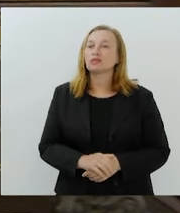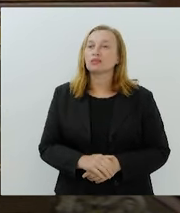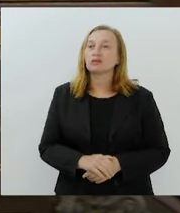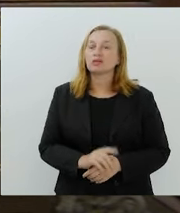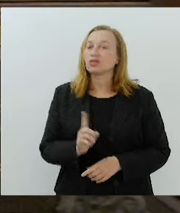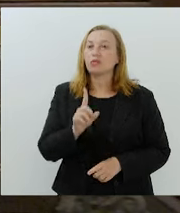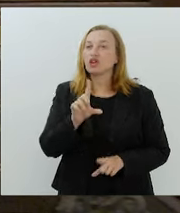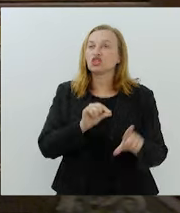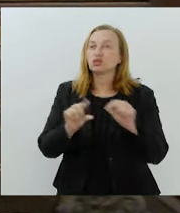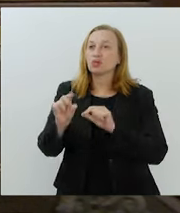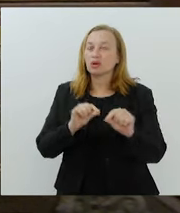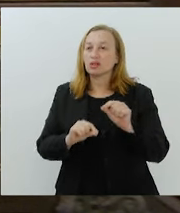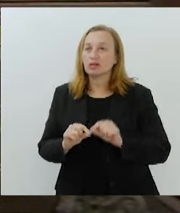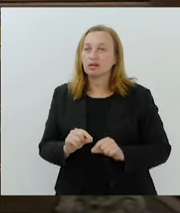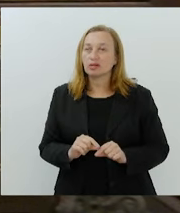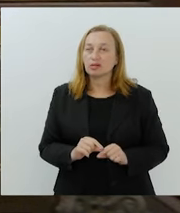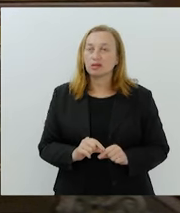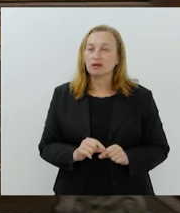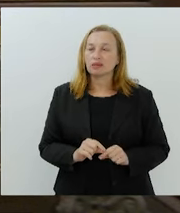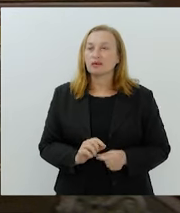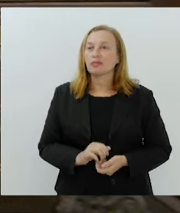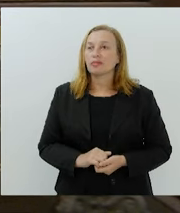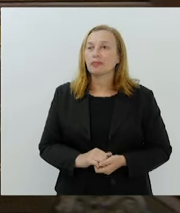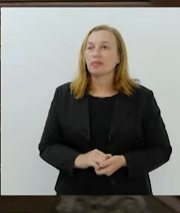opcional, não é uma alternativa.